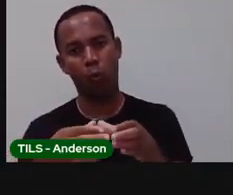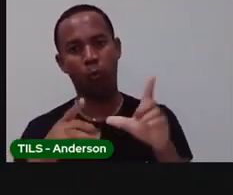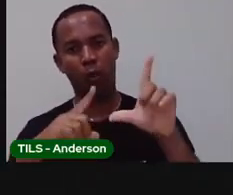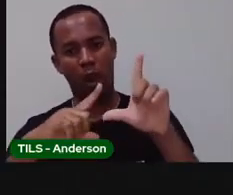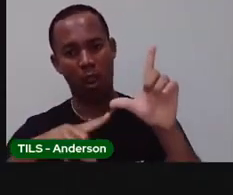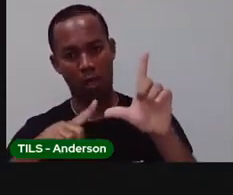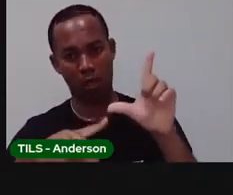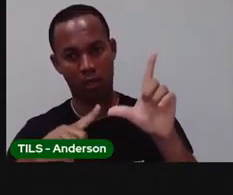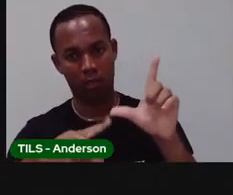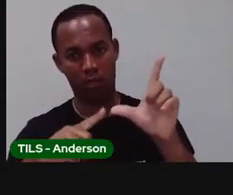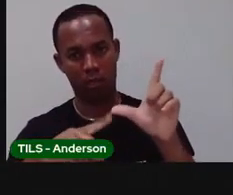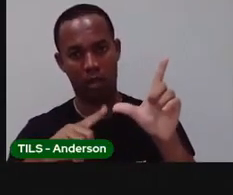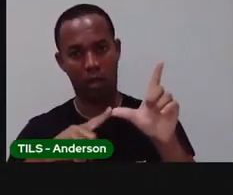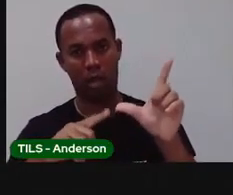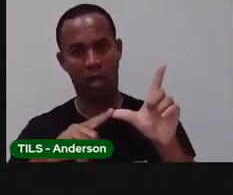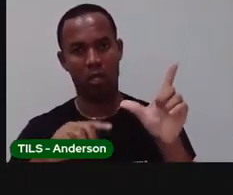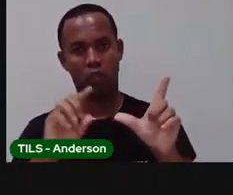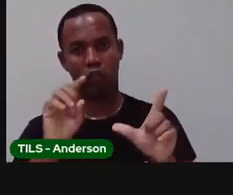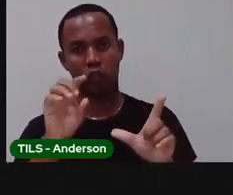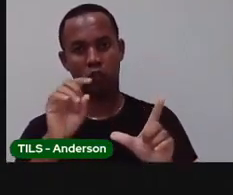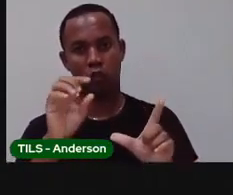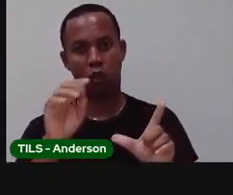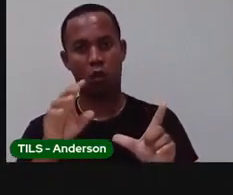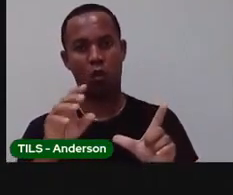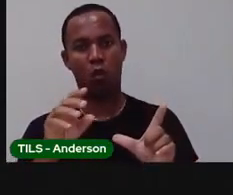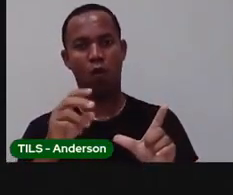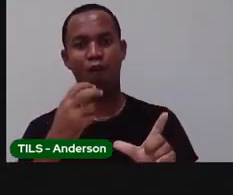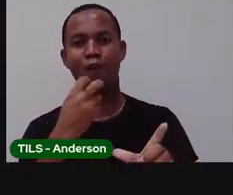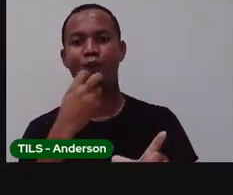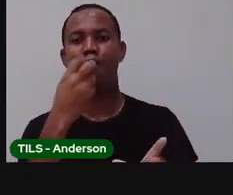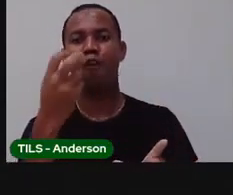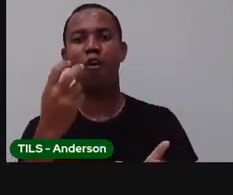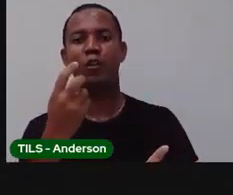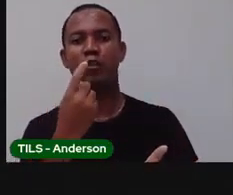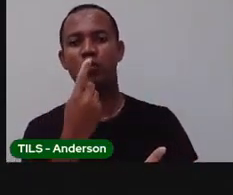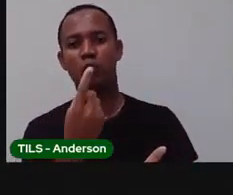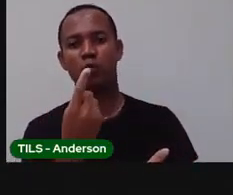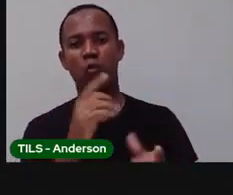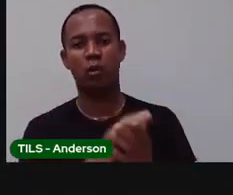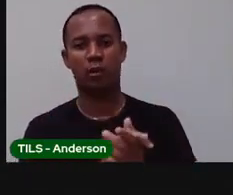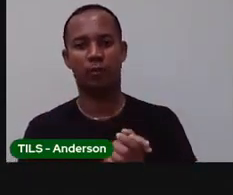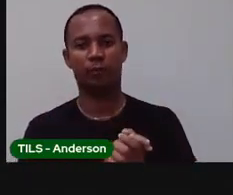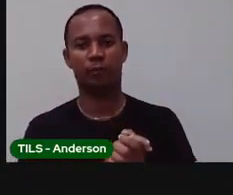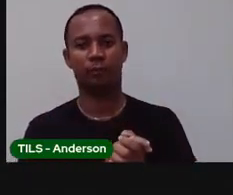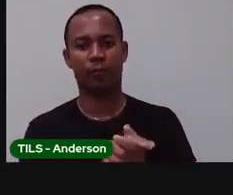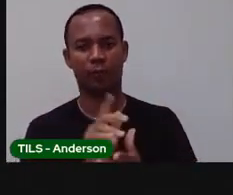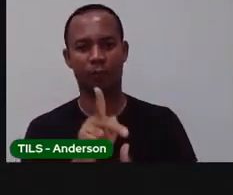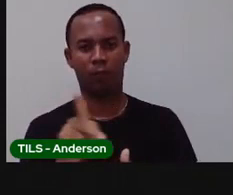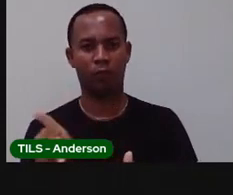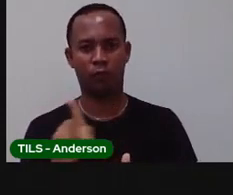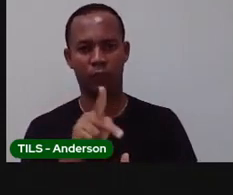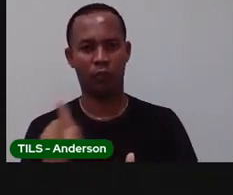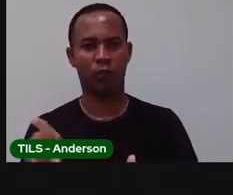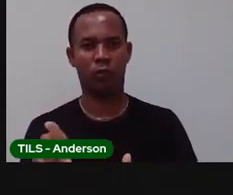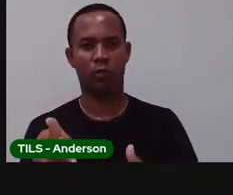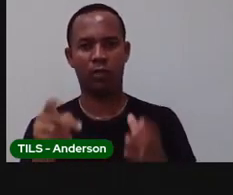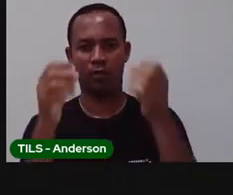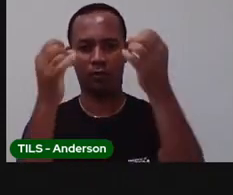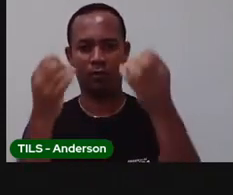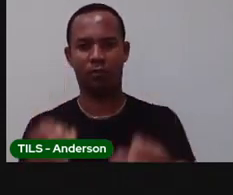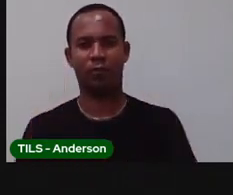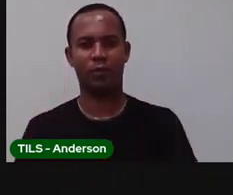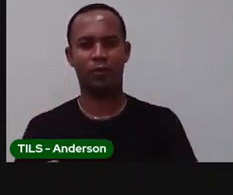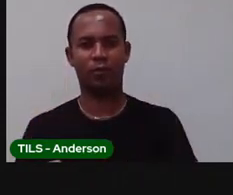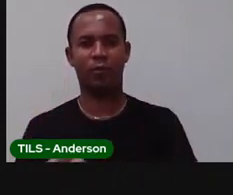pronunciam numa só emissão de voz. Por isso que a pró falou, olha, educação.